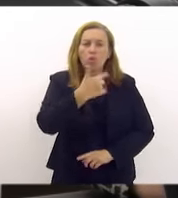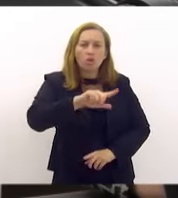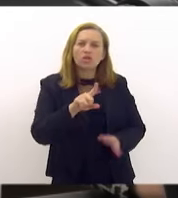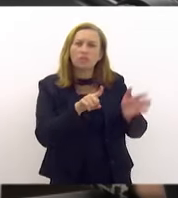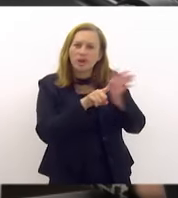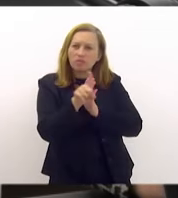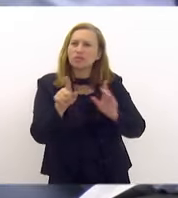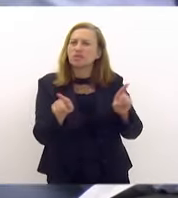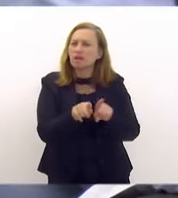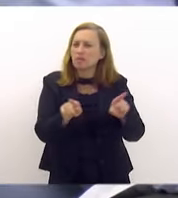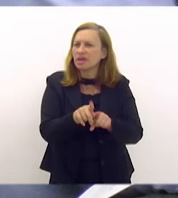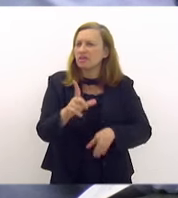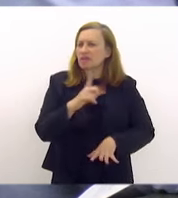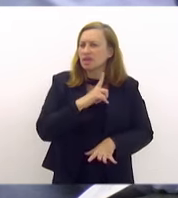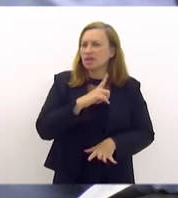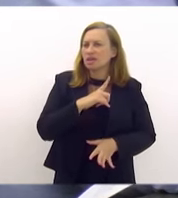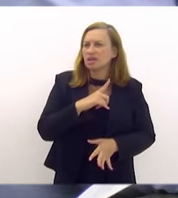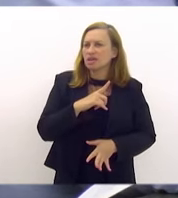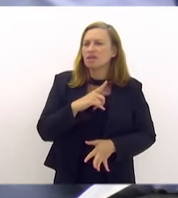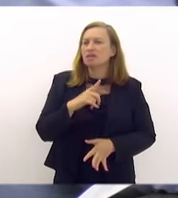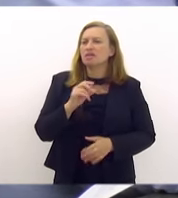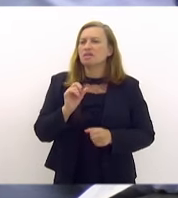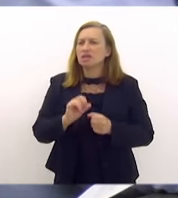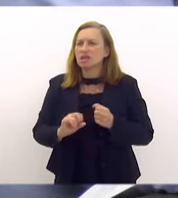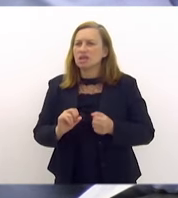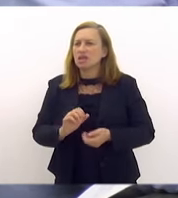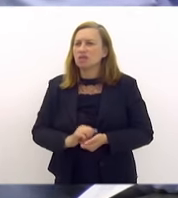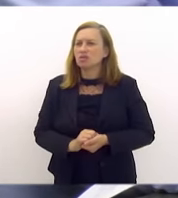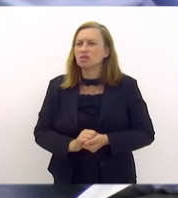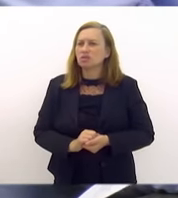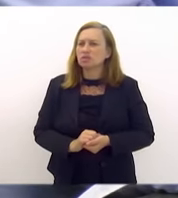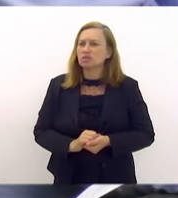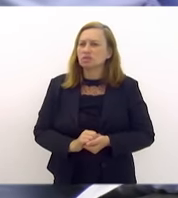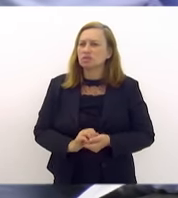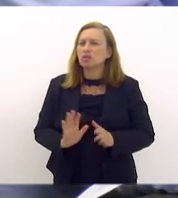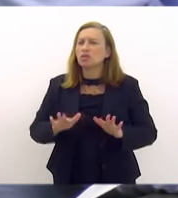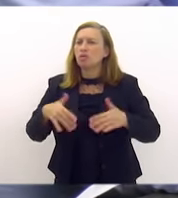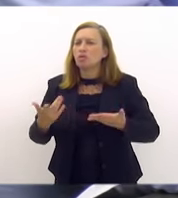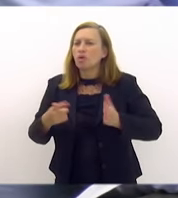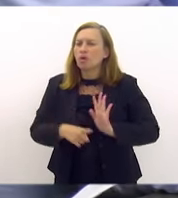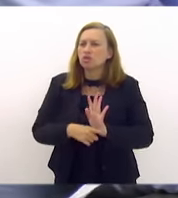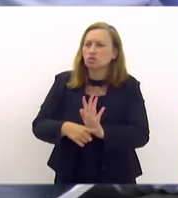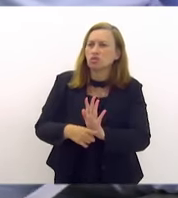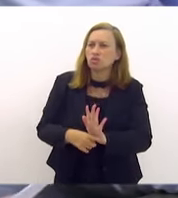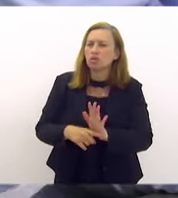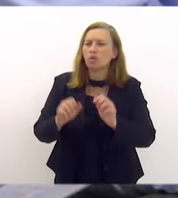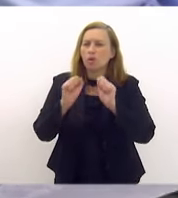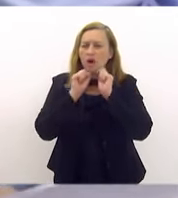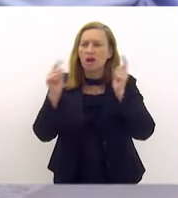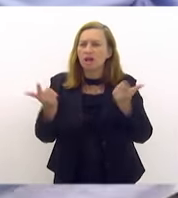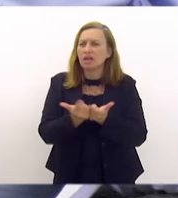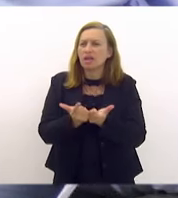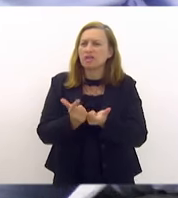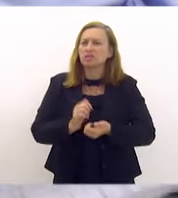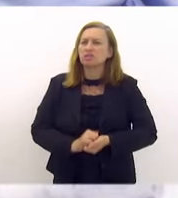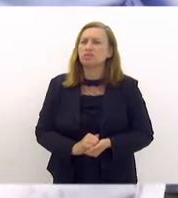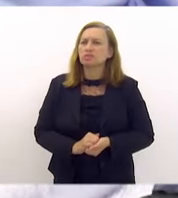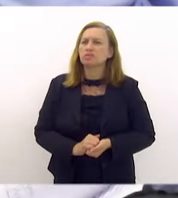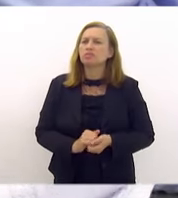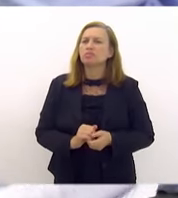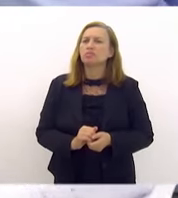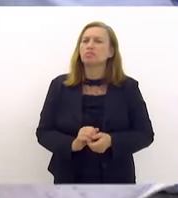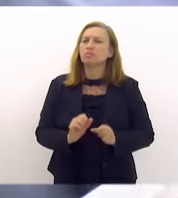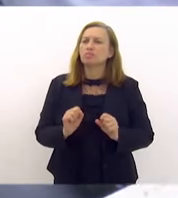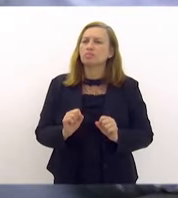eu teria eh que fazer eh que atribuições o poder legislativo eh teria